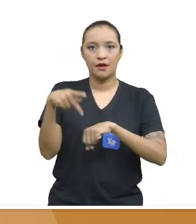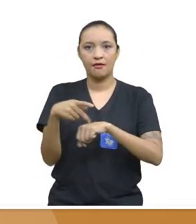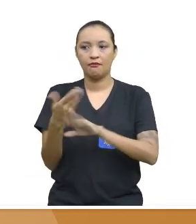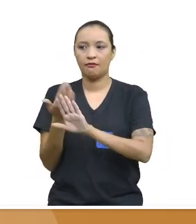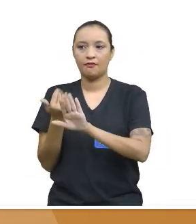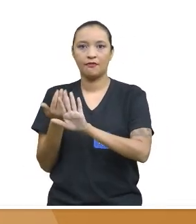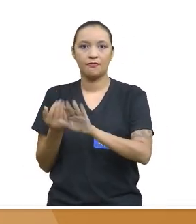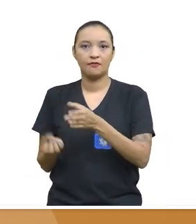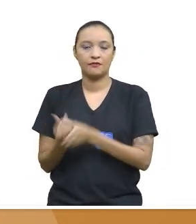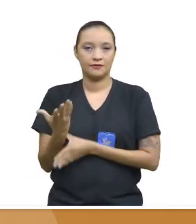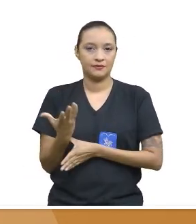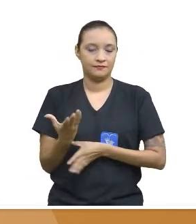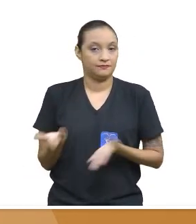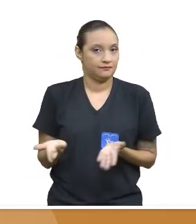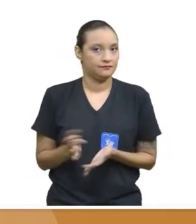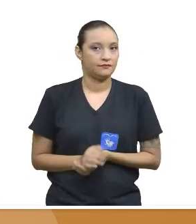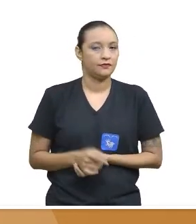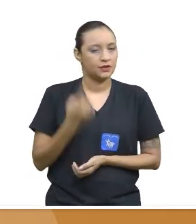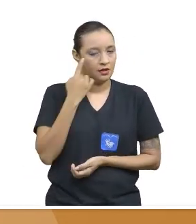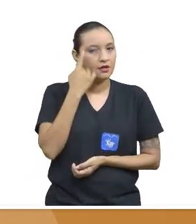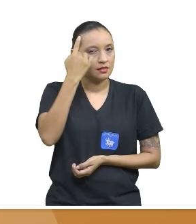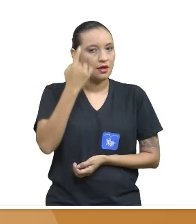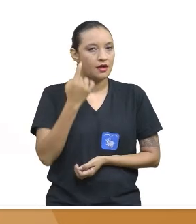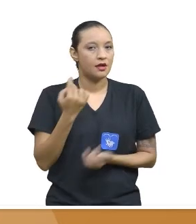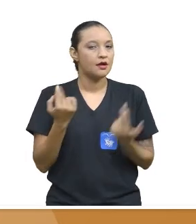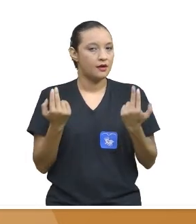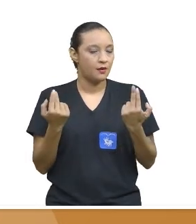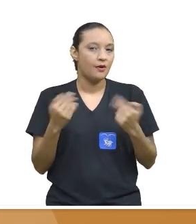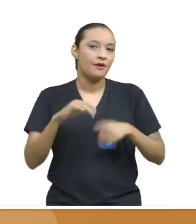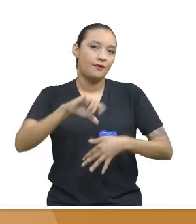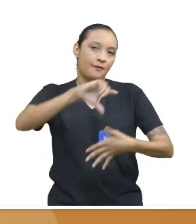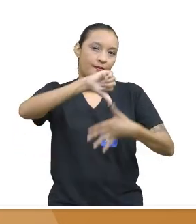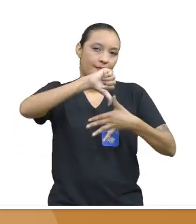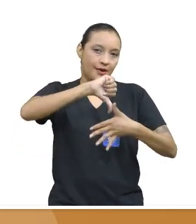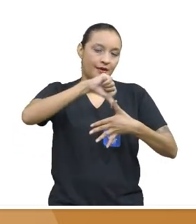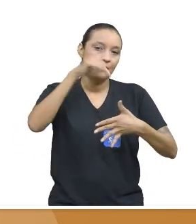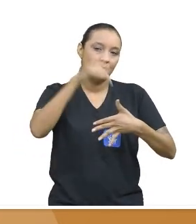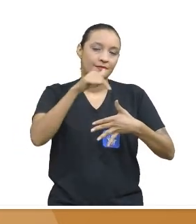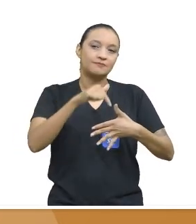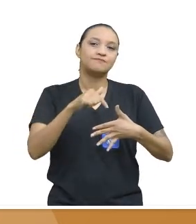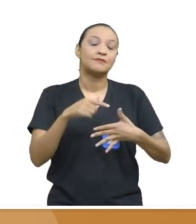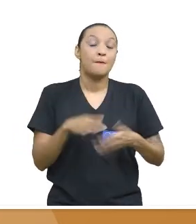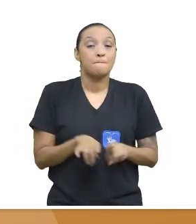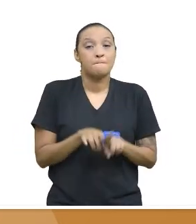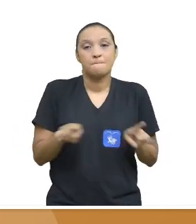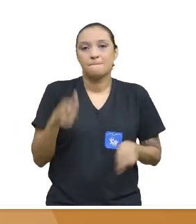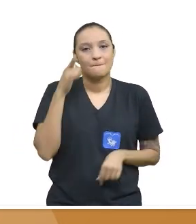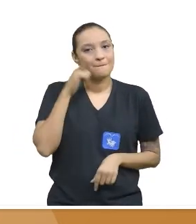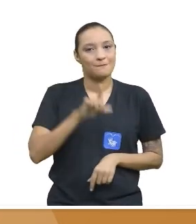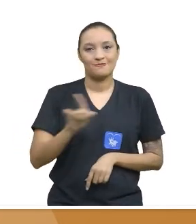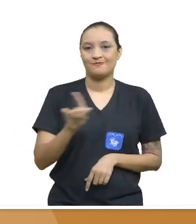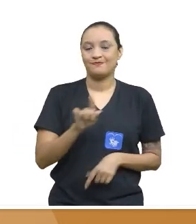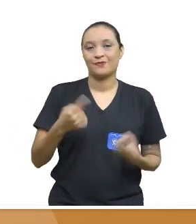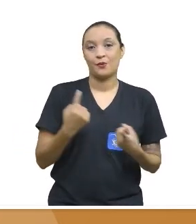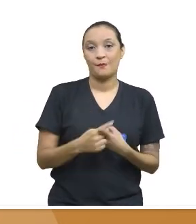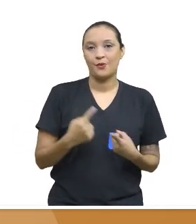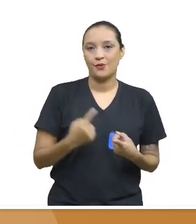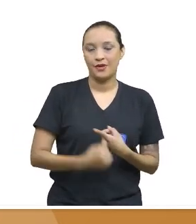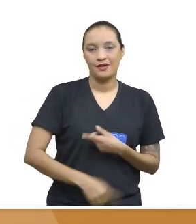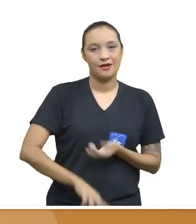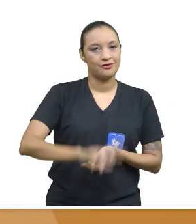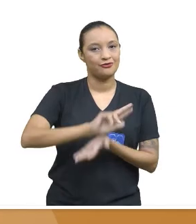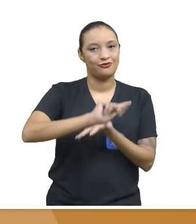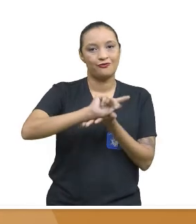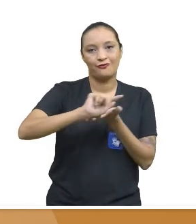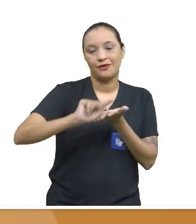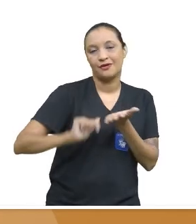de unificação também foi pensada para a América colonial espanhola, só que ela não deu certo por conta da diversidade